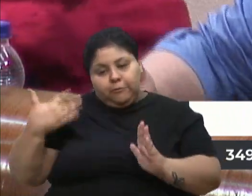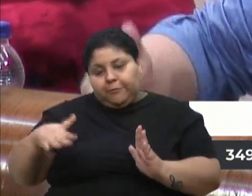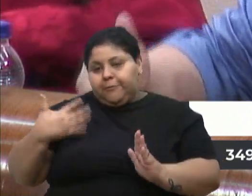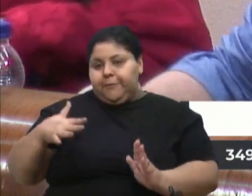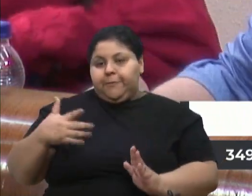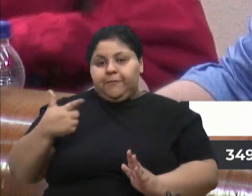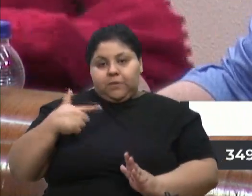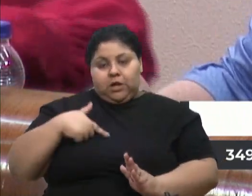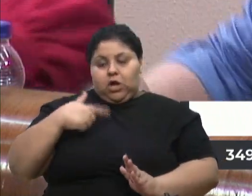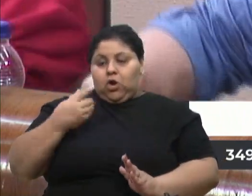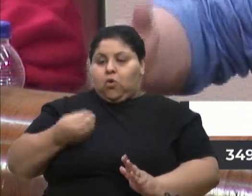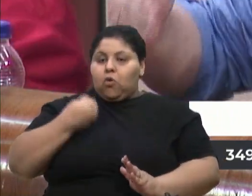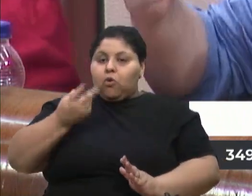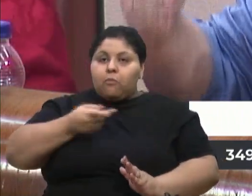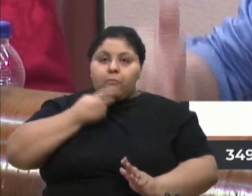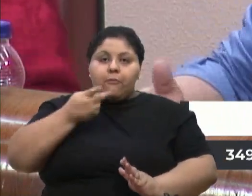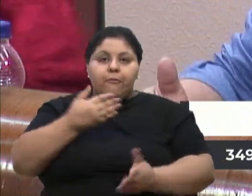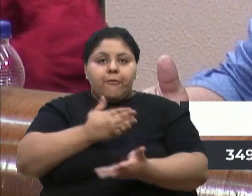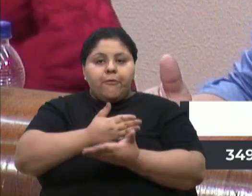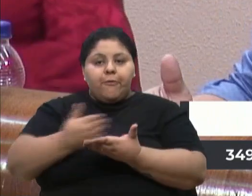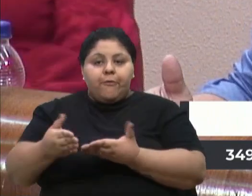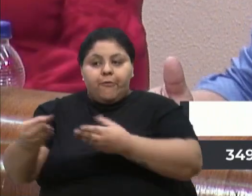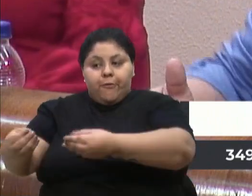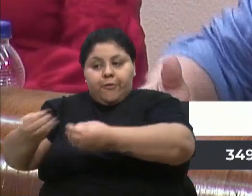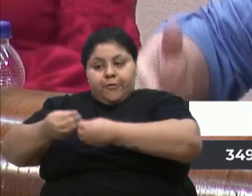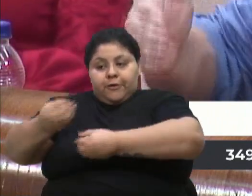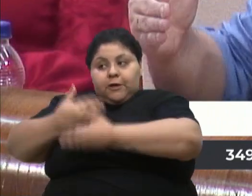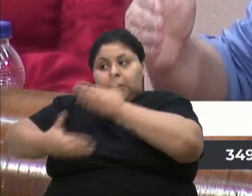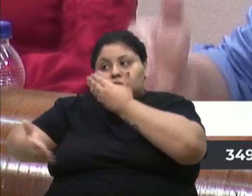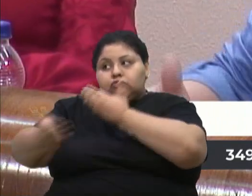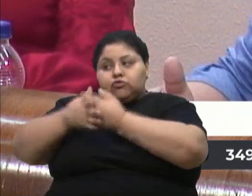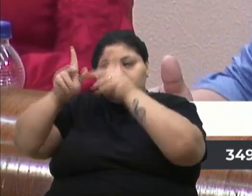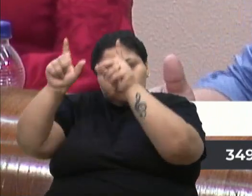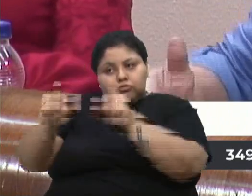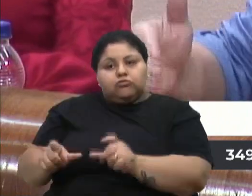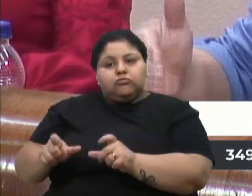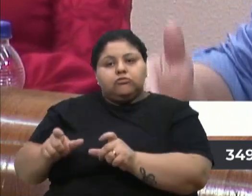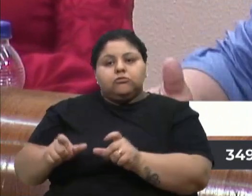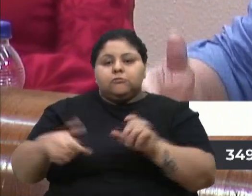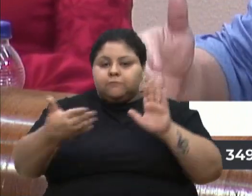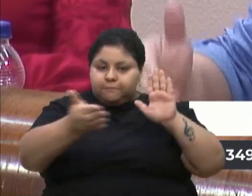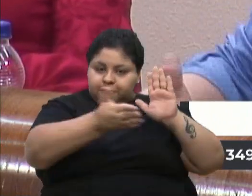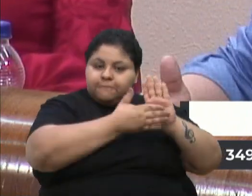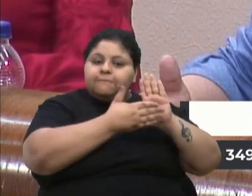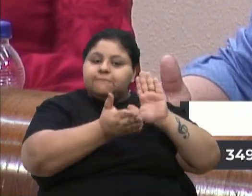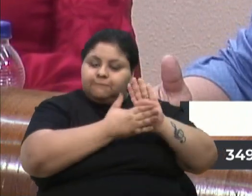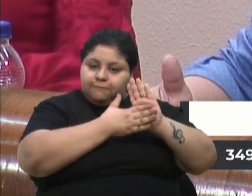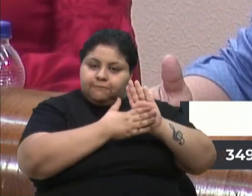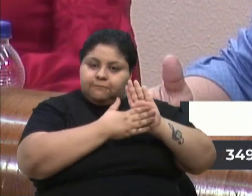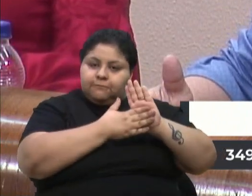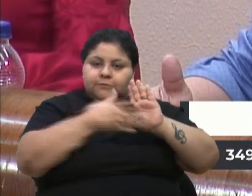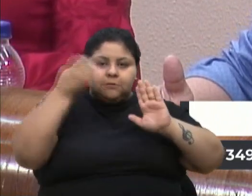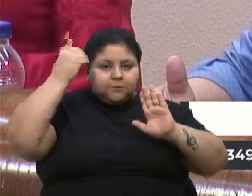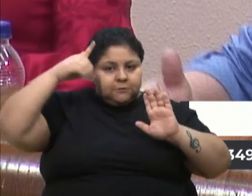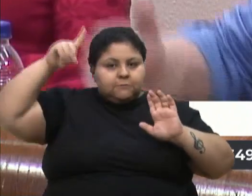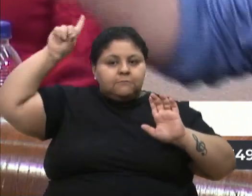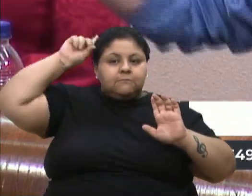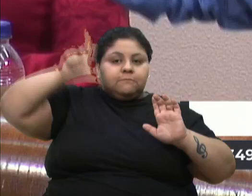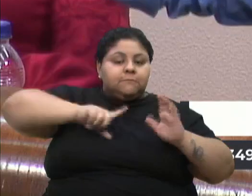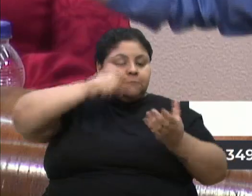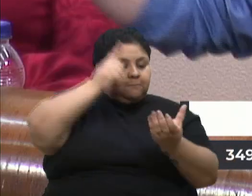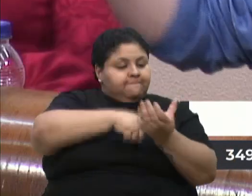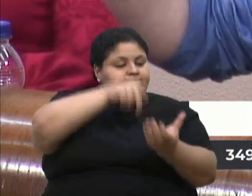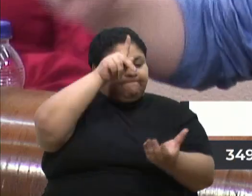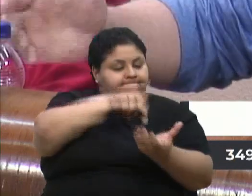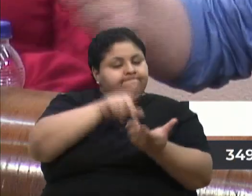manifestei, desde o início, recebo todas as pessoas. Isso fica registrado aqui, se o vereador tem que ter compromisso com a verdade e